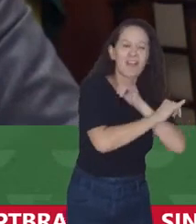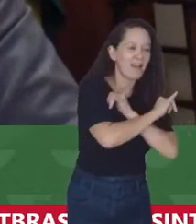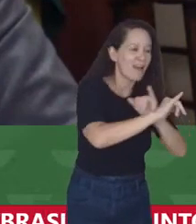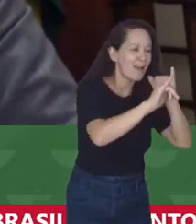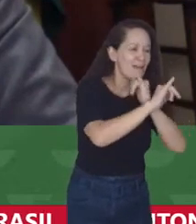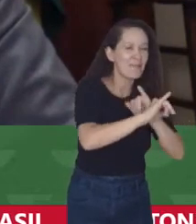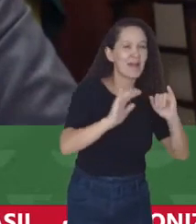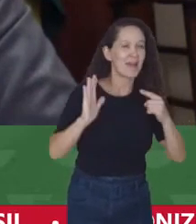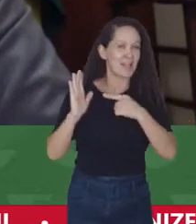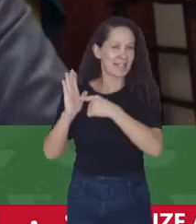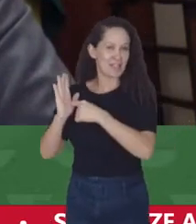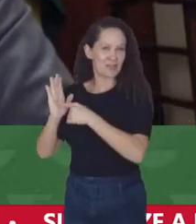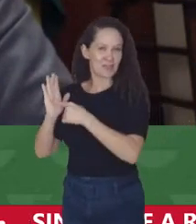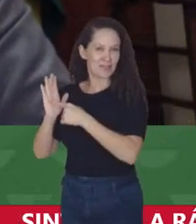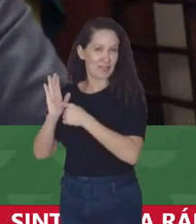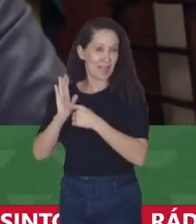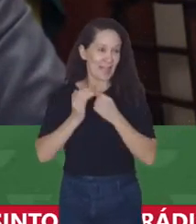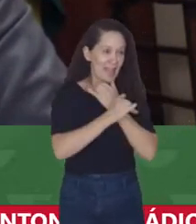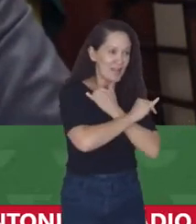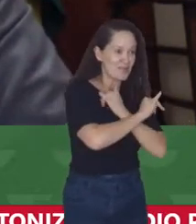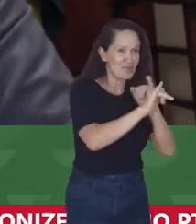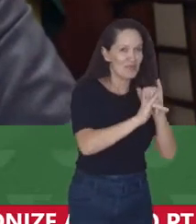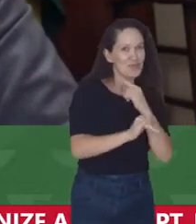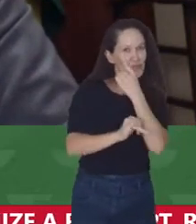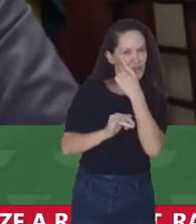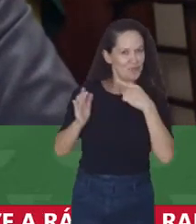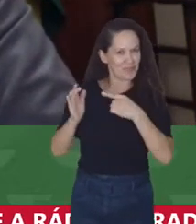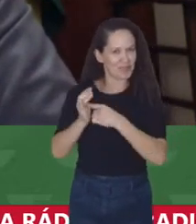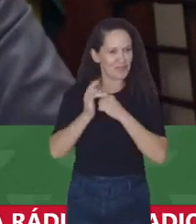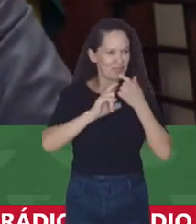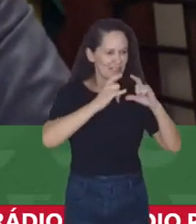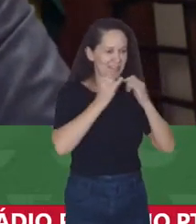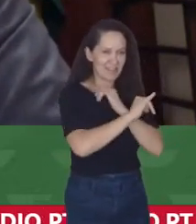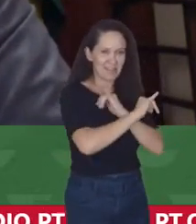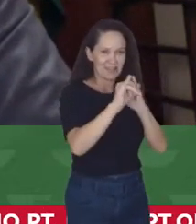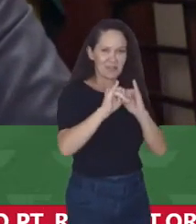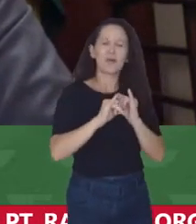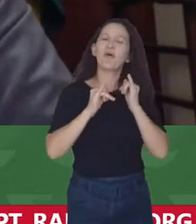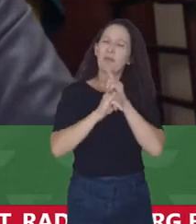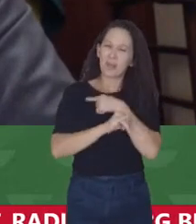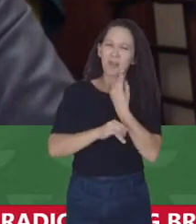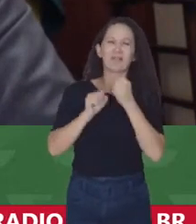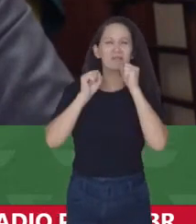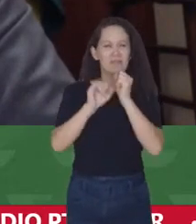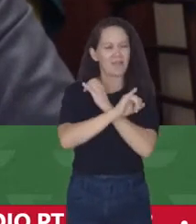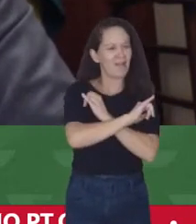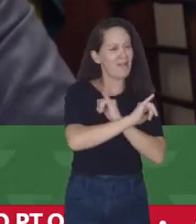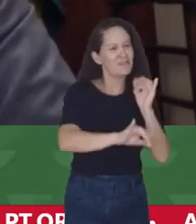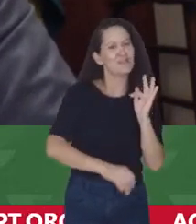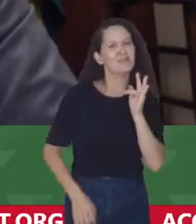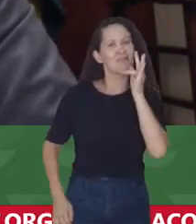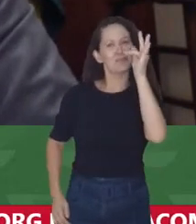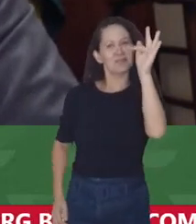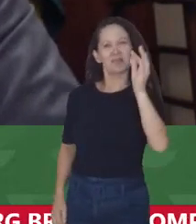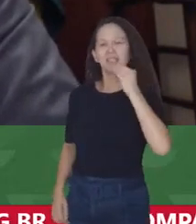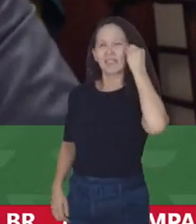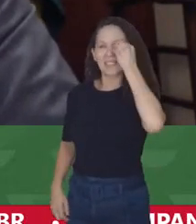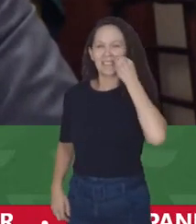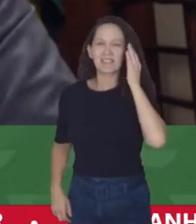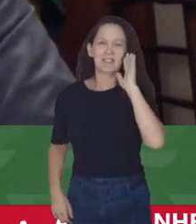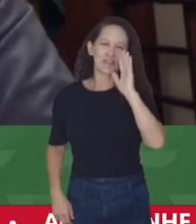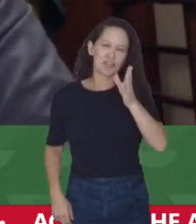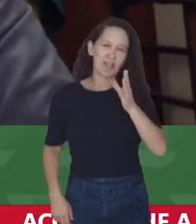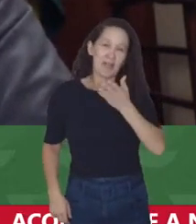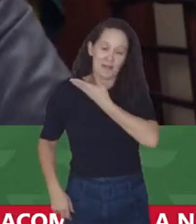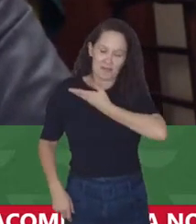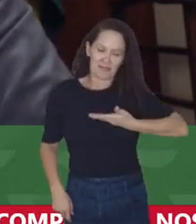cada denúncia, um grande anúncio. Nós também podemos anunciar o futuro. temos experiência porque nós já governamos